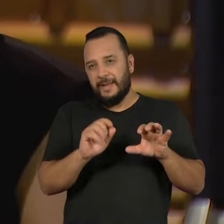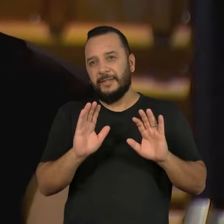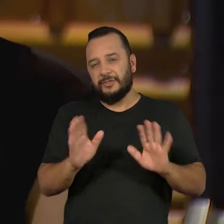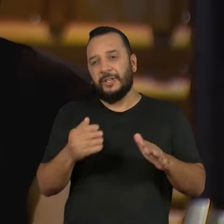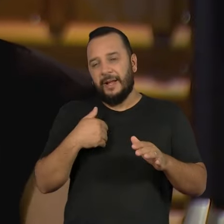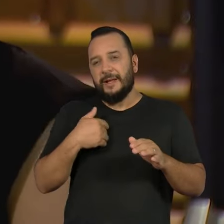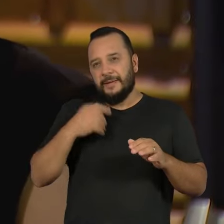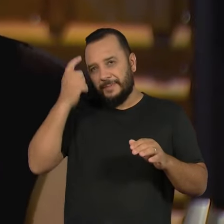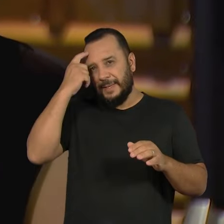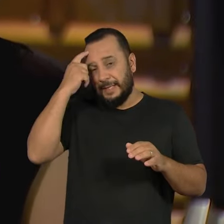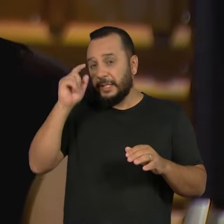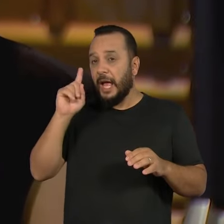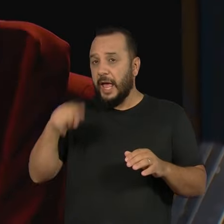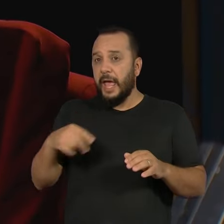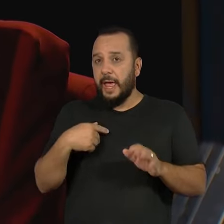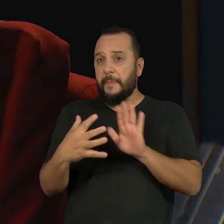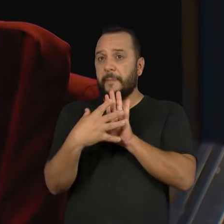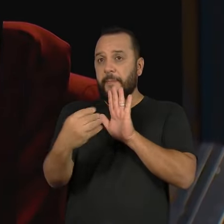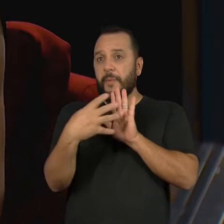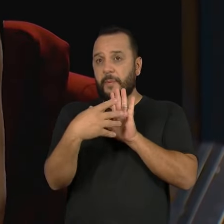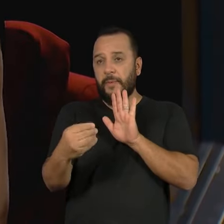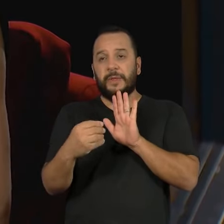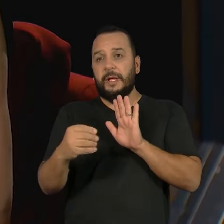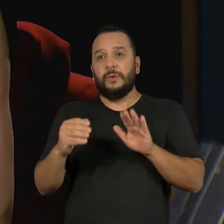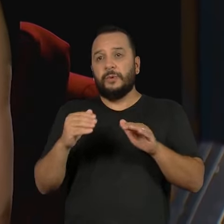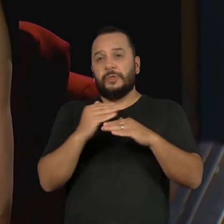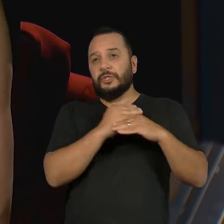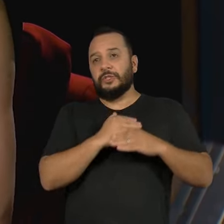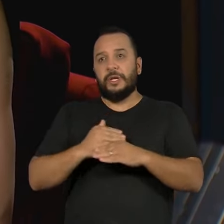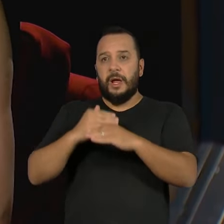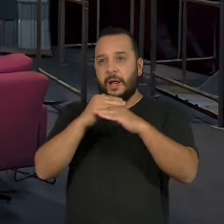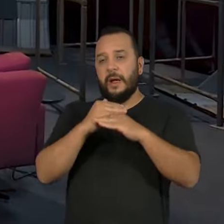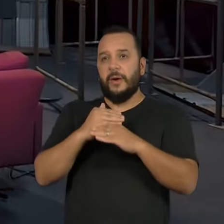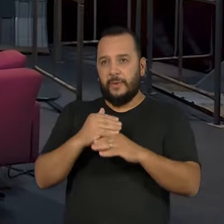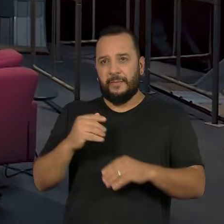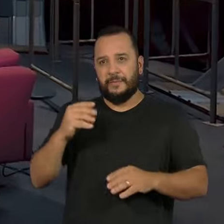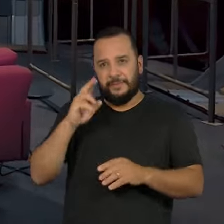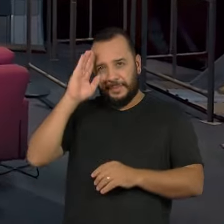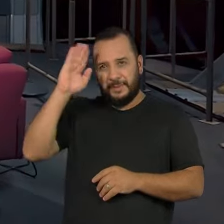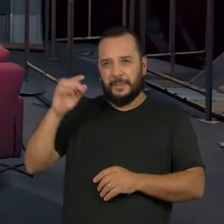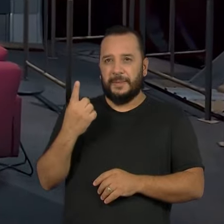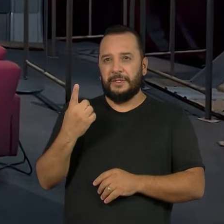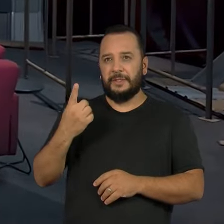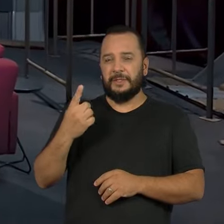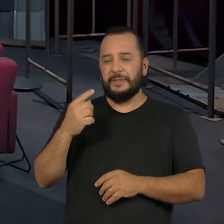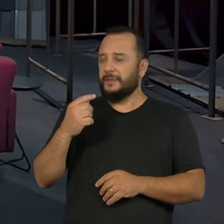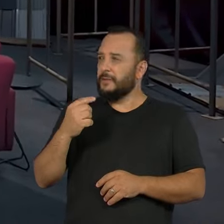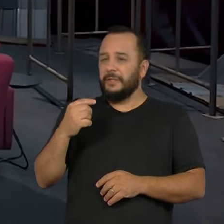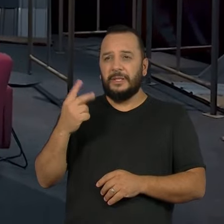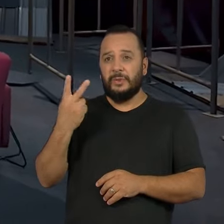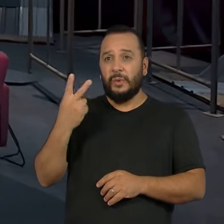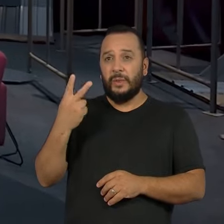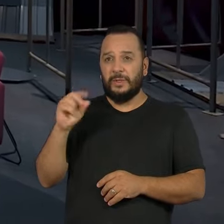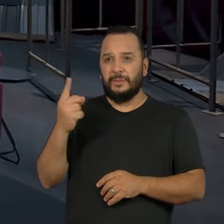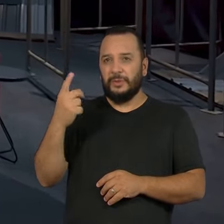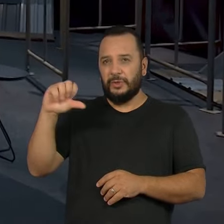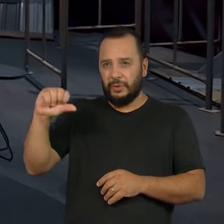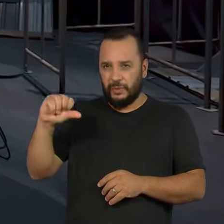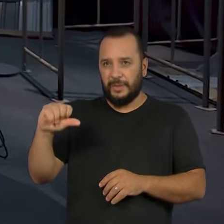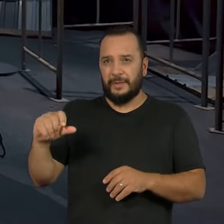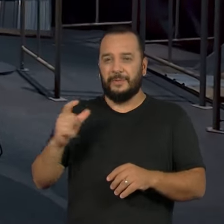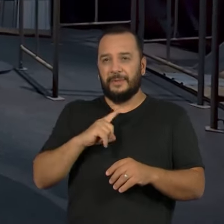geral eh eh Especialmente na a partir das eleições de 2018 eh onde slogans